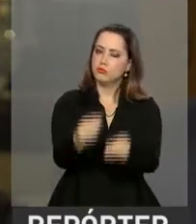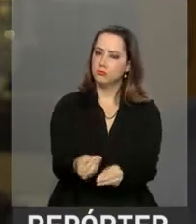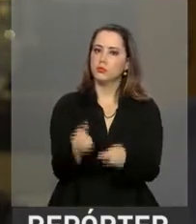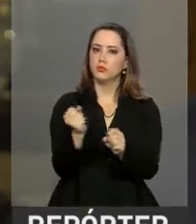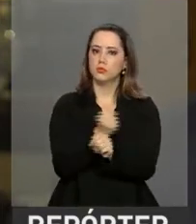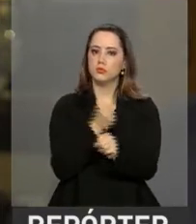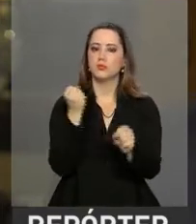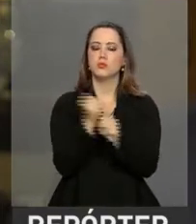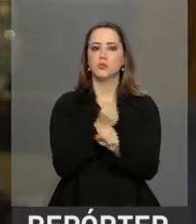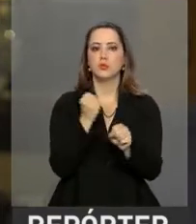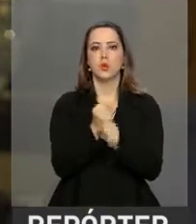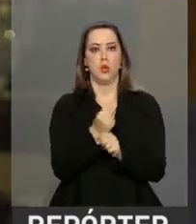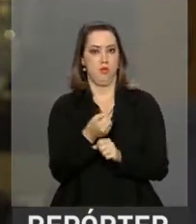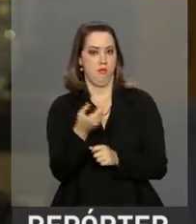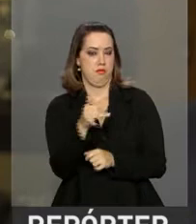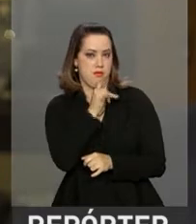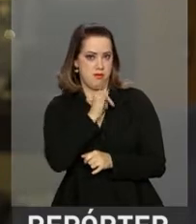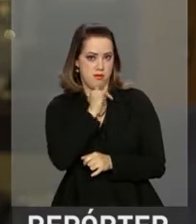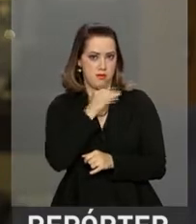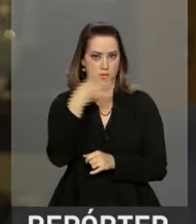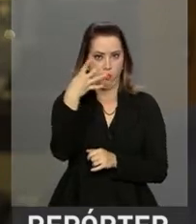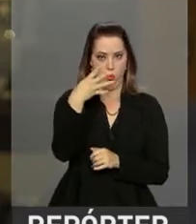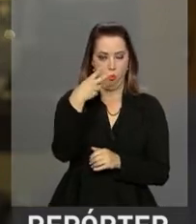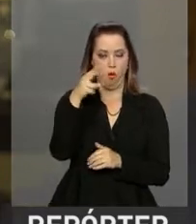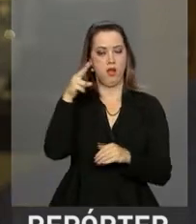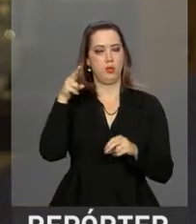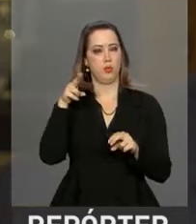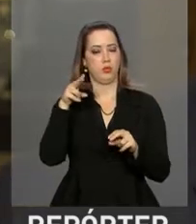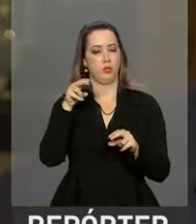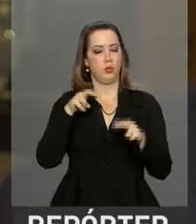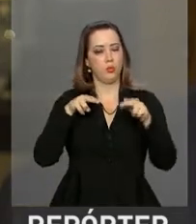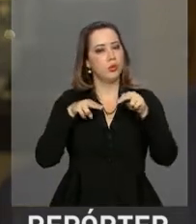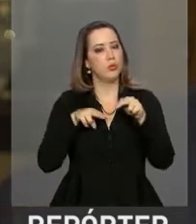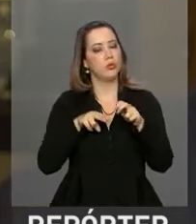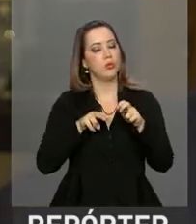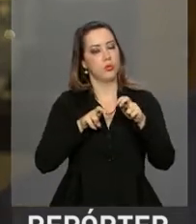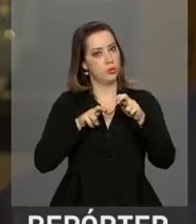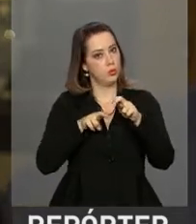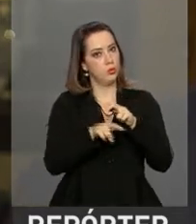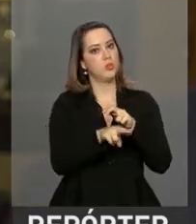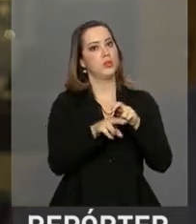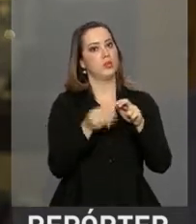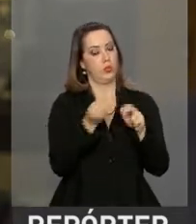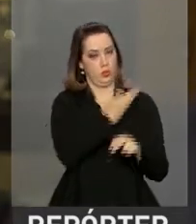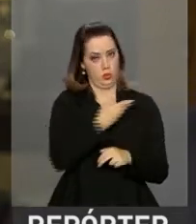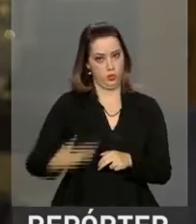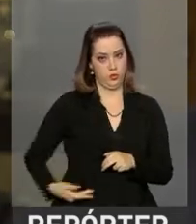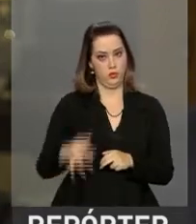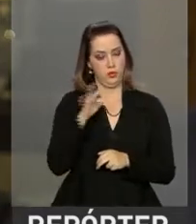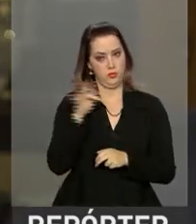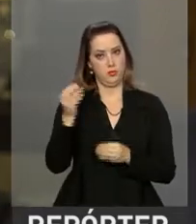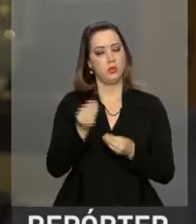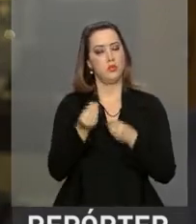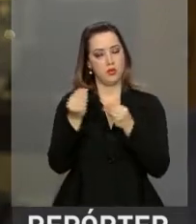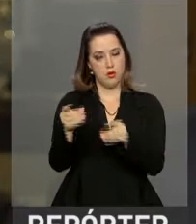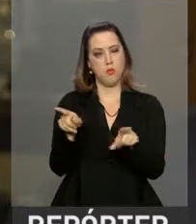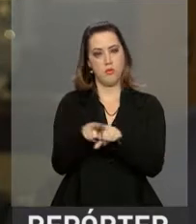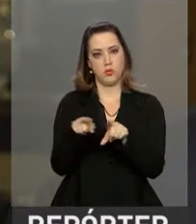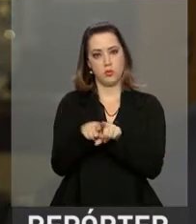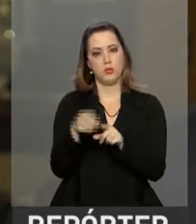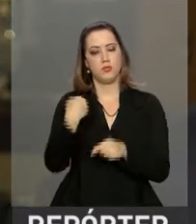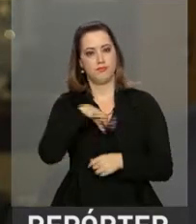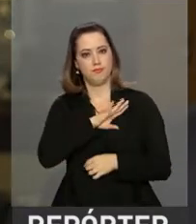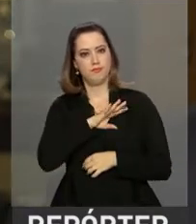como a linha 4 é tudo governo estado onde o governo federal pode ajudar também enfim nós estão